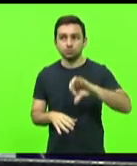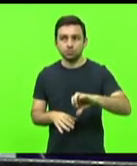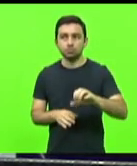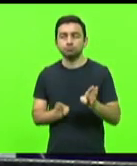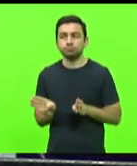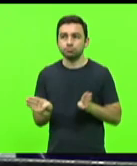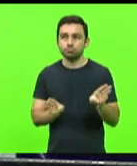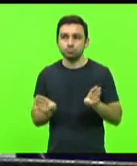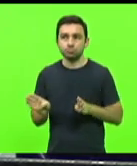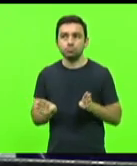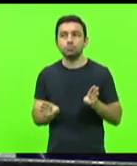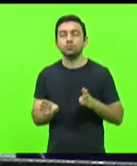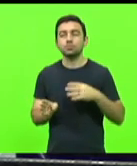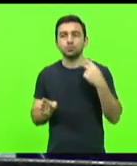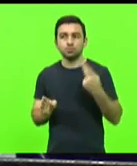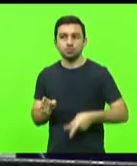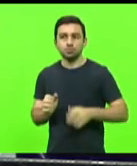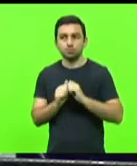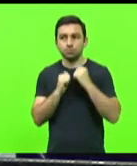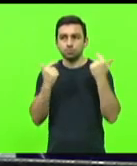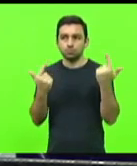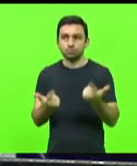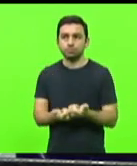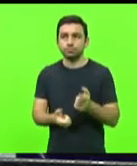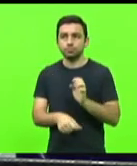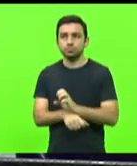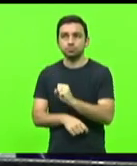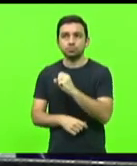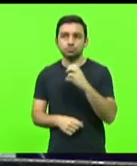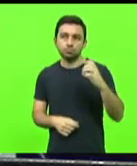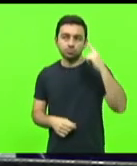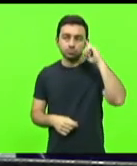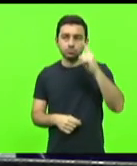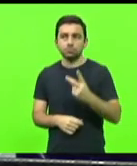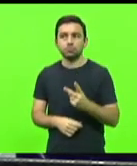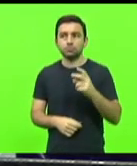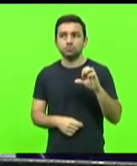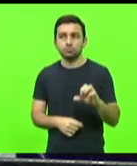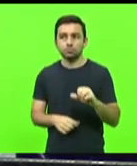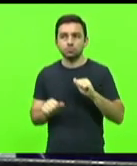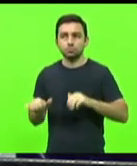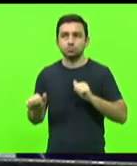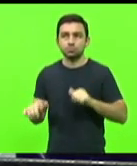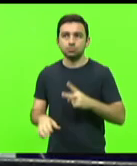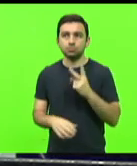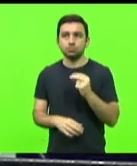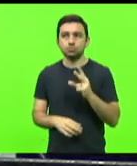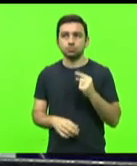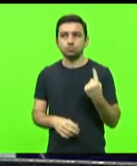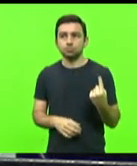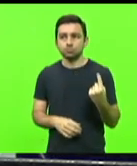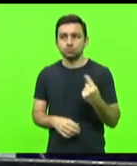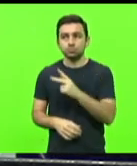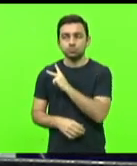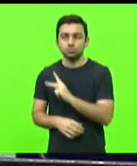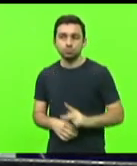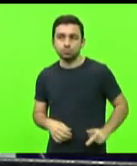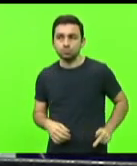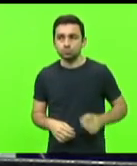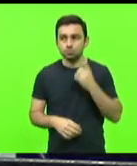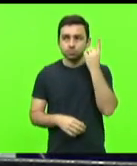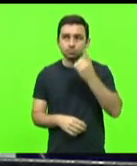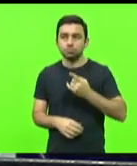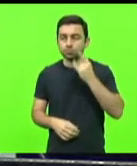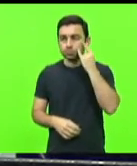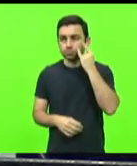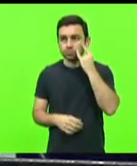da Assembleia Legislativa do Estado de Santa Catarina, realizada em 29 de setembro de 2021. Presidência, deputados Mauro de